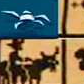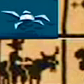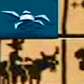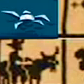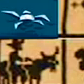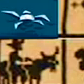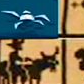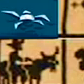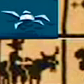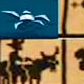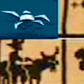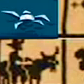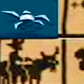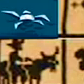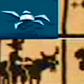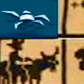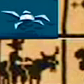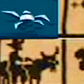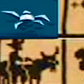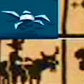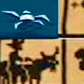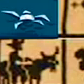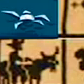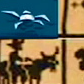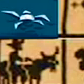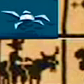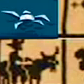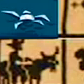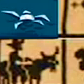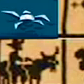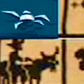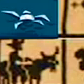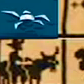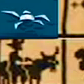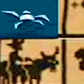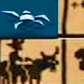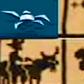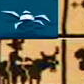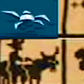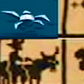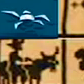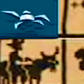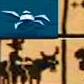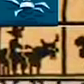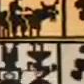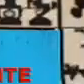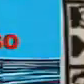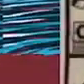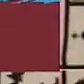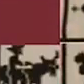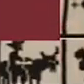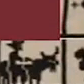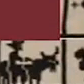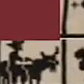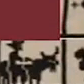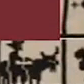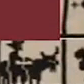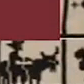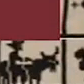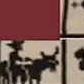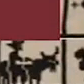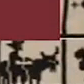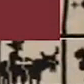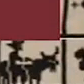Coleção Hora da História. O Cordel das Tartarugas. Texto de